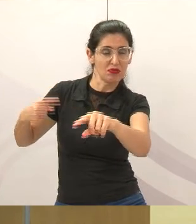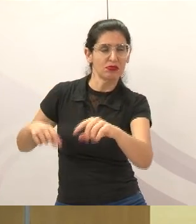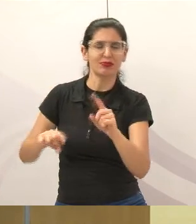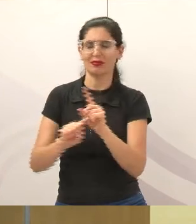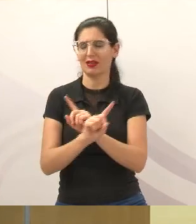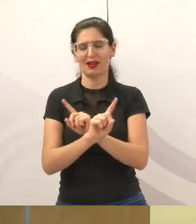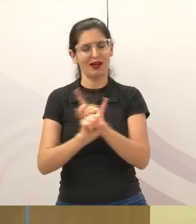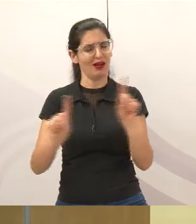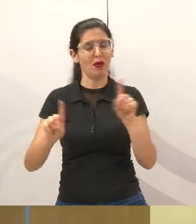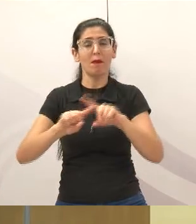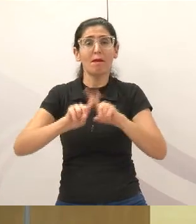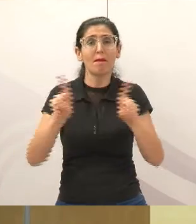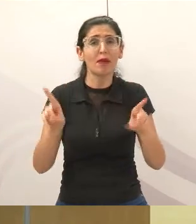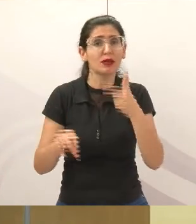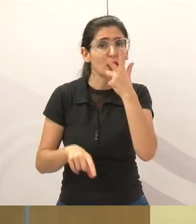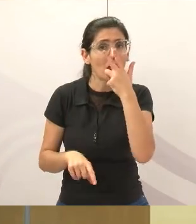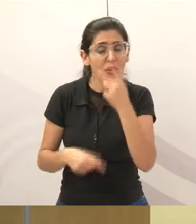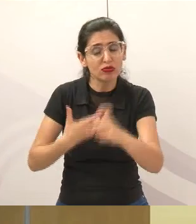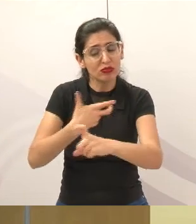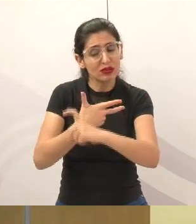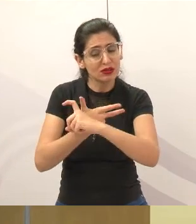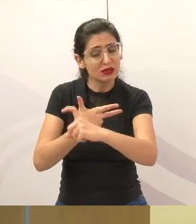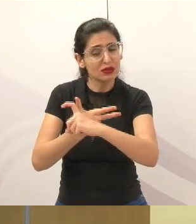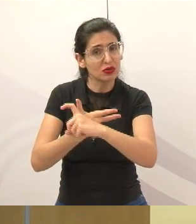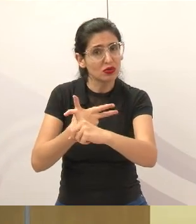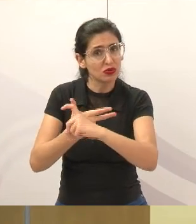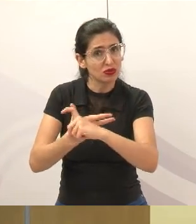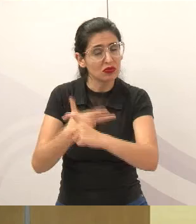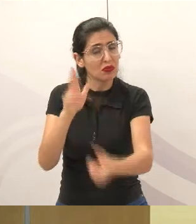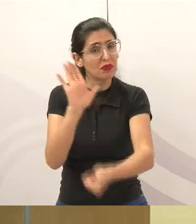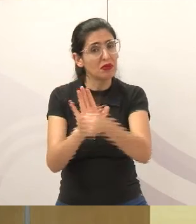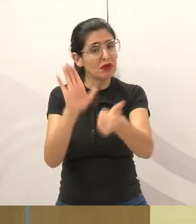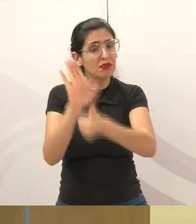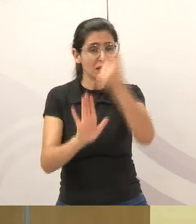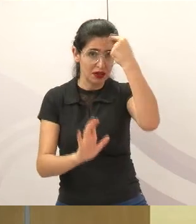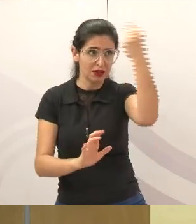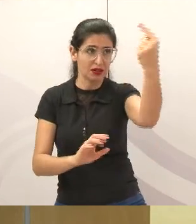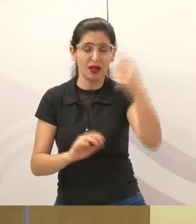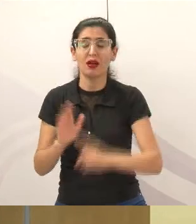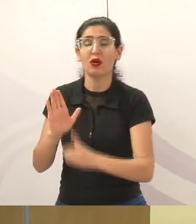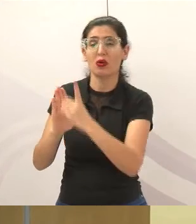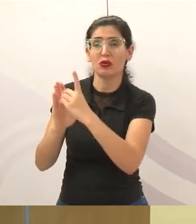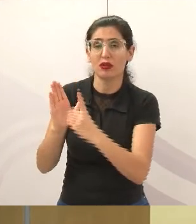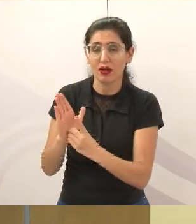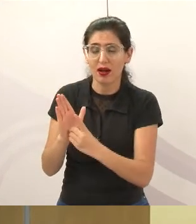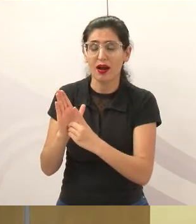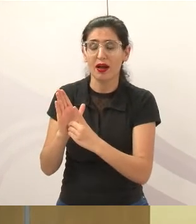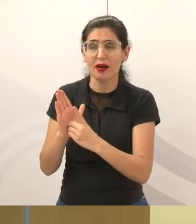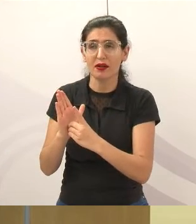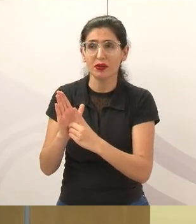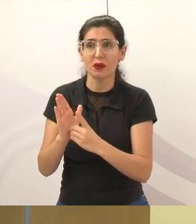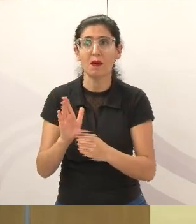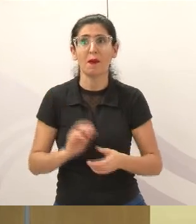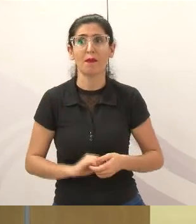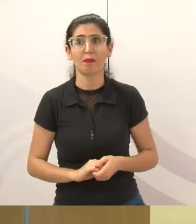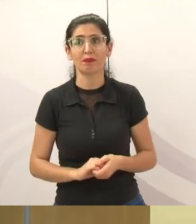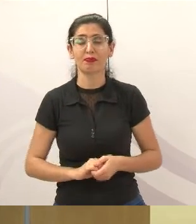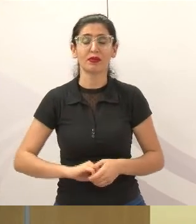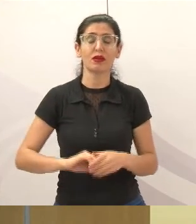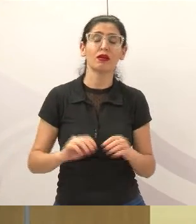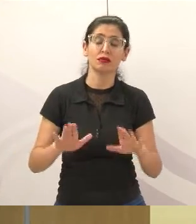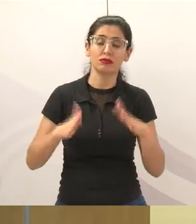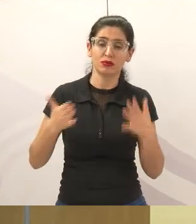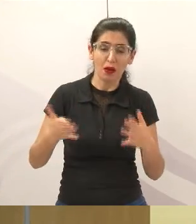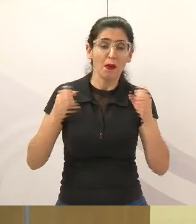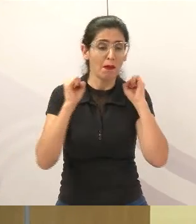deveria partir do executivo. Já começa daí. Tendo em vista que o decreto ele é muito mais maleável, do ponto de que o prefeito ele pode